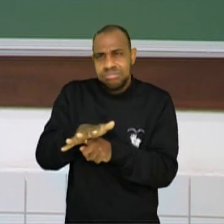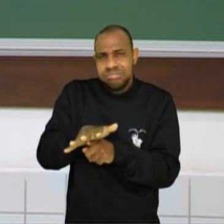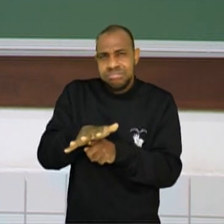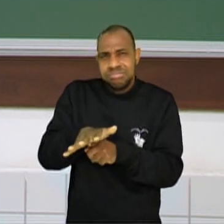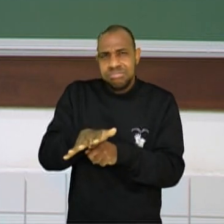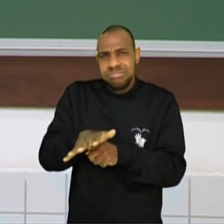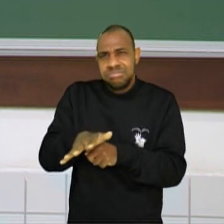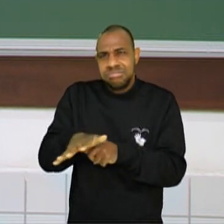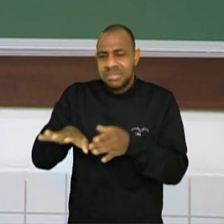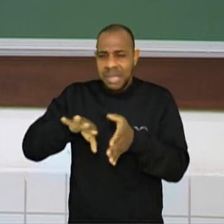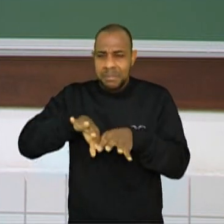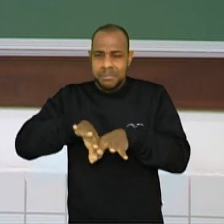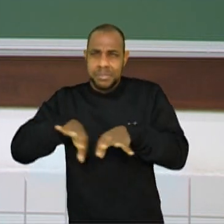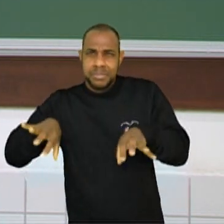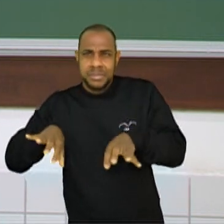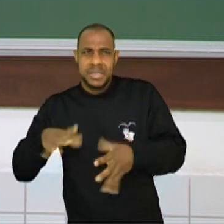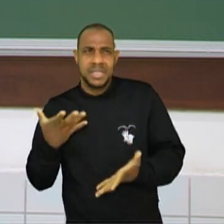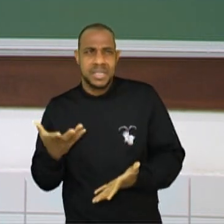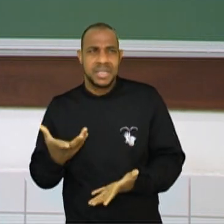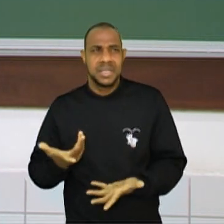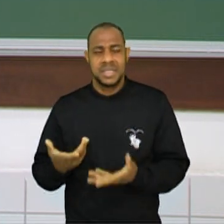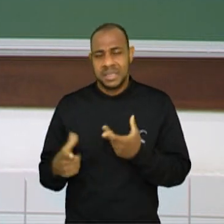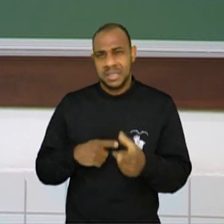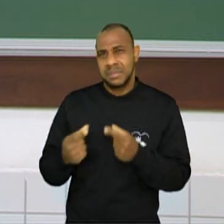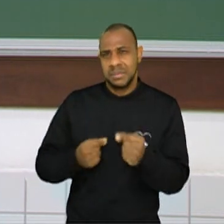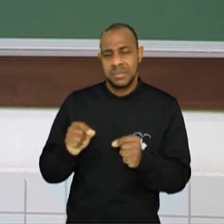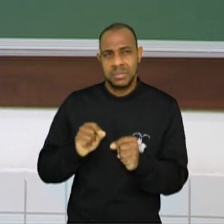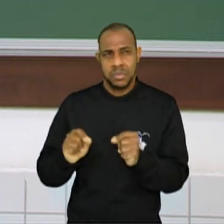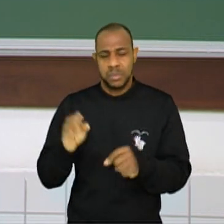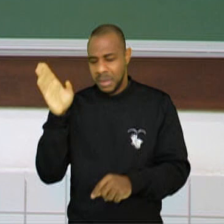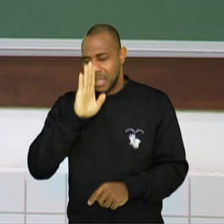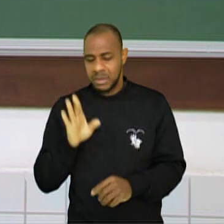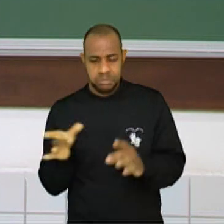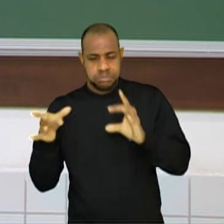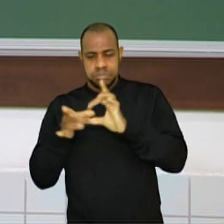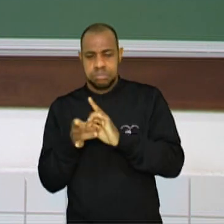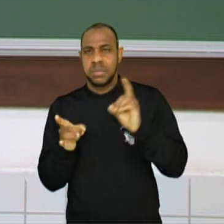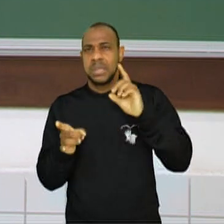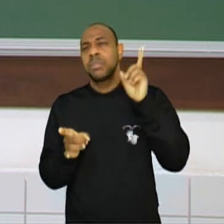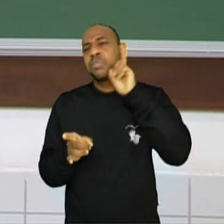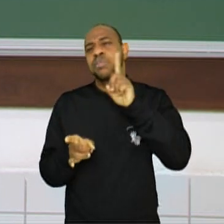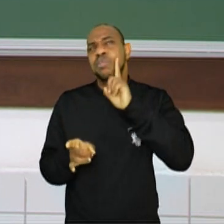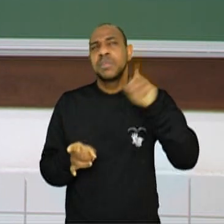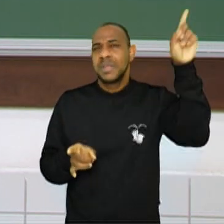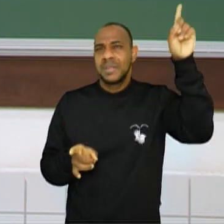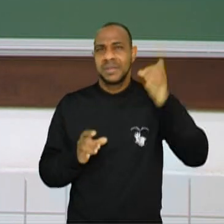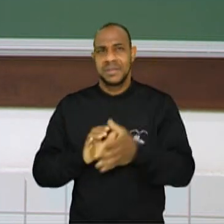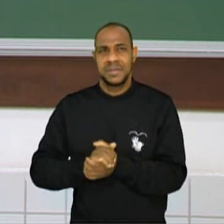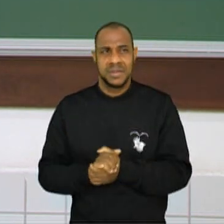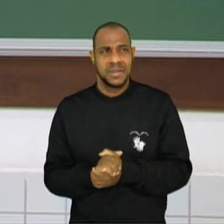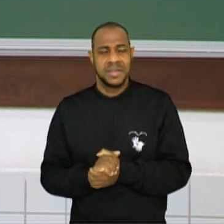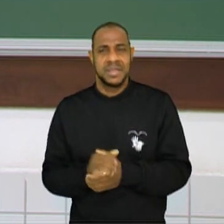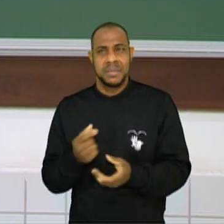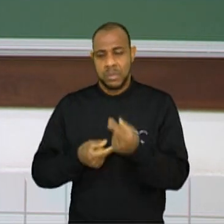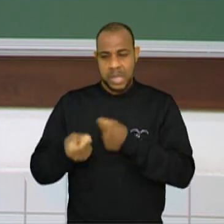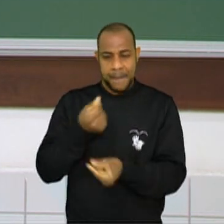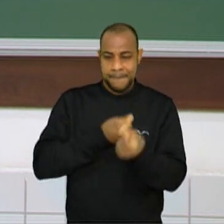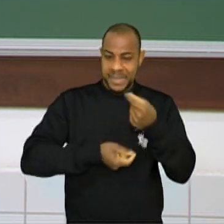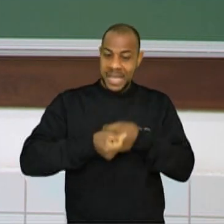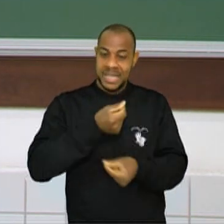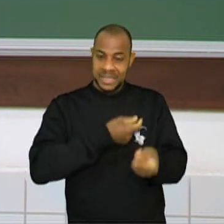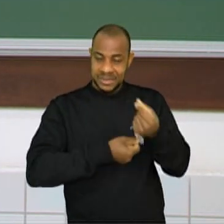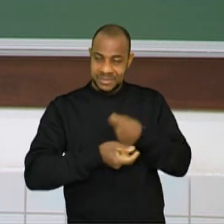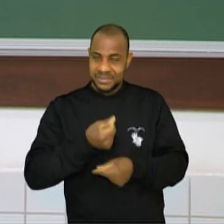contexto da Guerra Fria. O Brasil, com Dutra, se alinhou aos Estados Unidos, se alinha ao bloco capitalista, e também não está desvinculado da